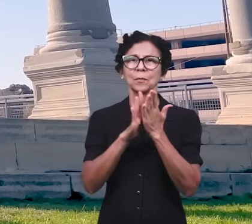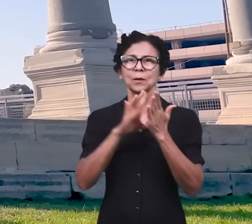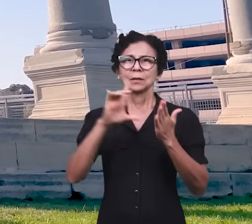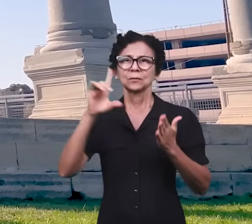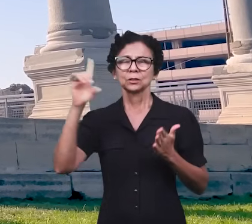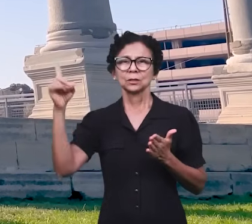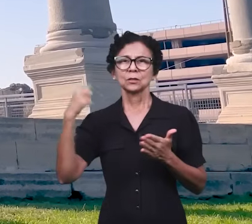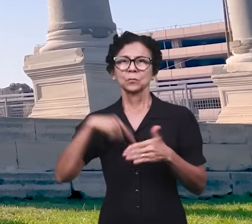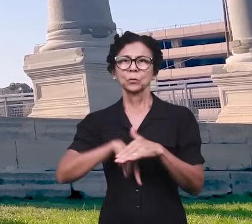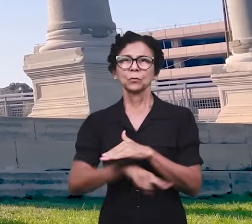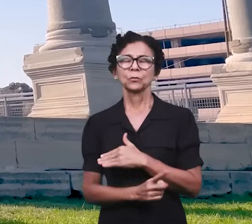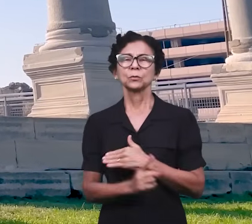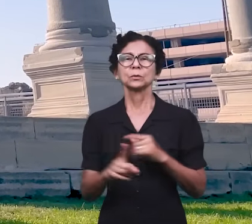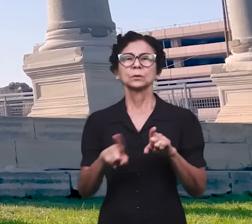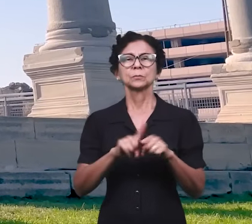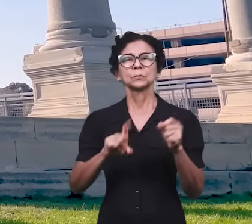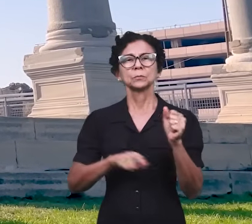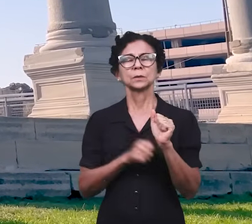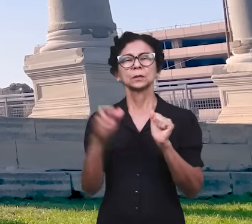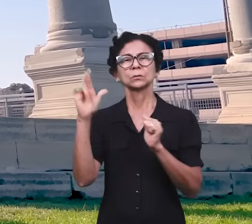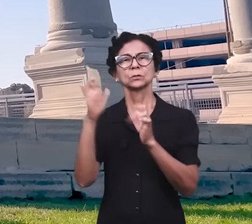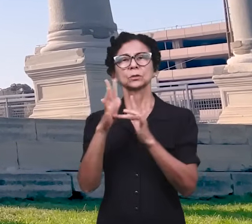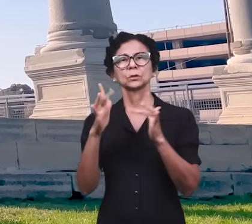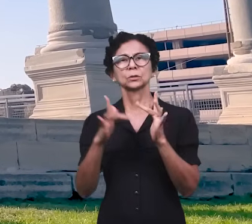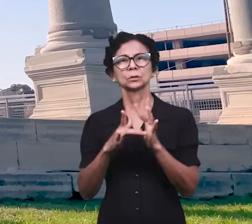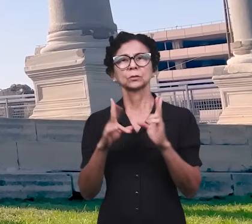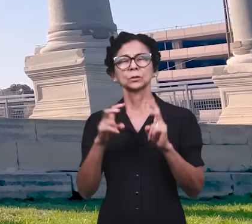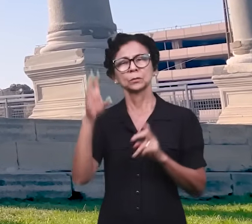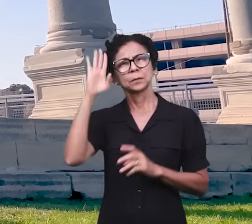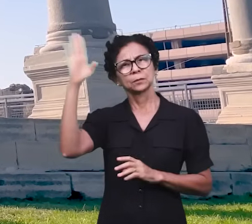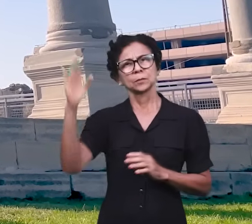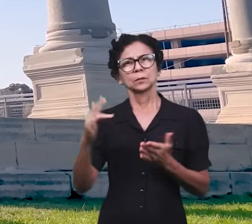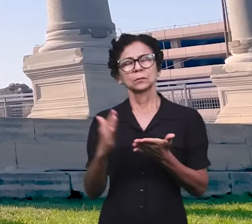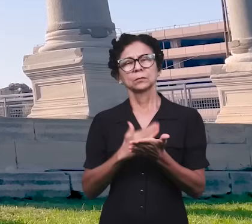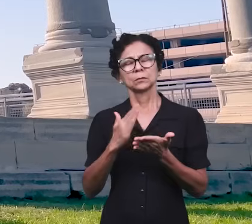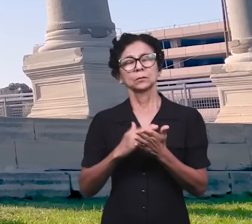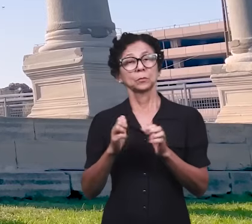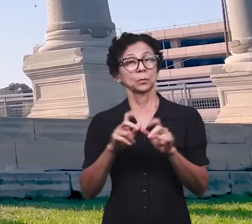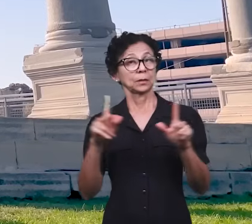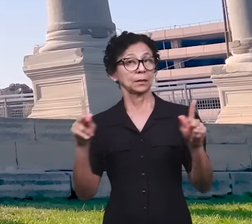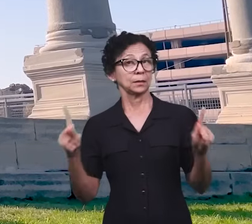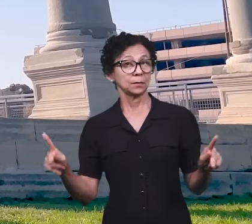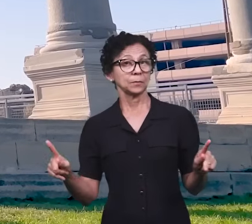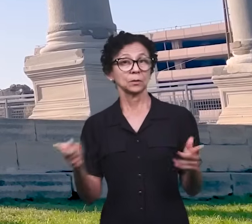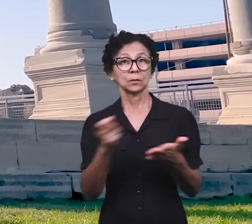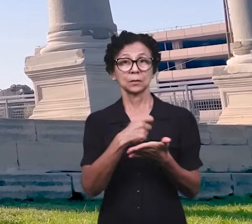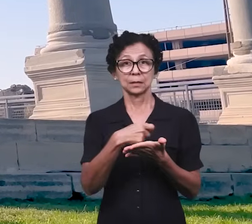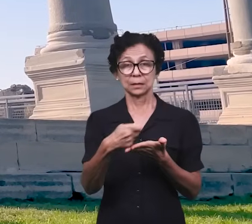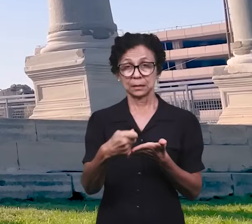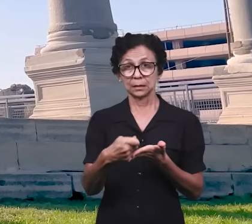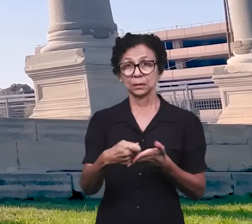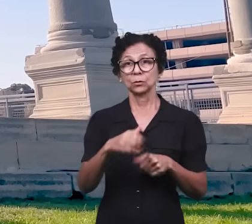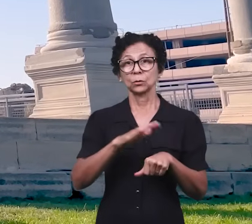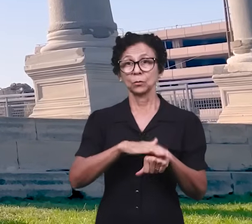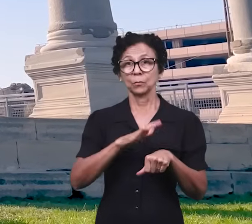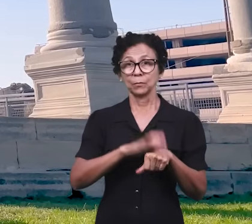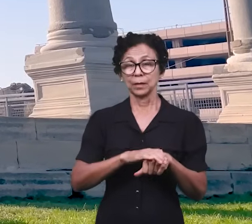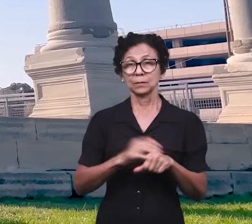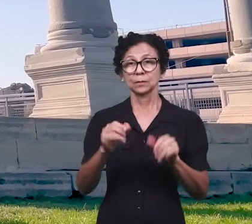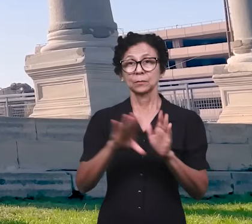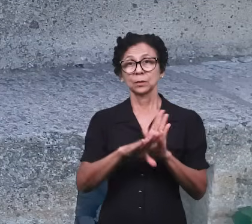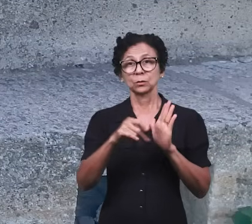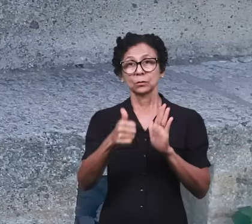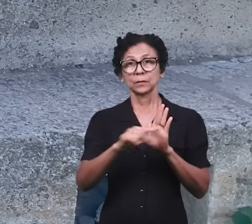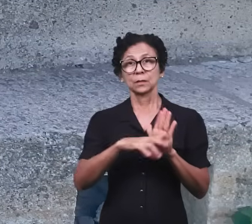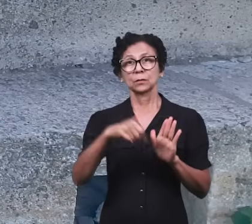mistérios do Senhor Jesus, que é o assunto principal do livro de Apocalipse, conforme está escrito em Apocalipse capítulo 1, versículo